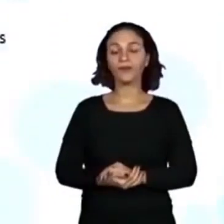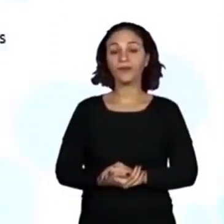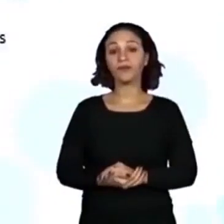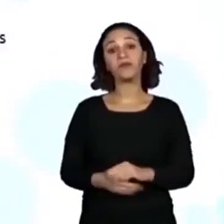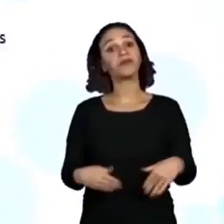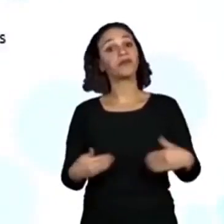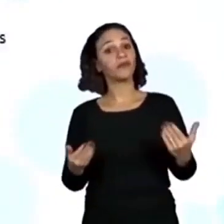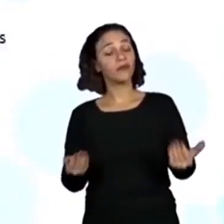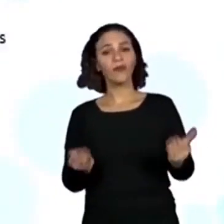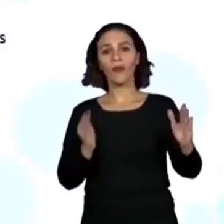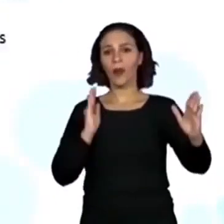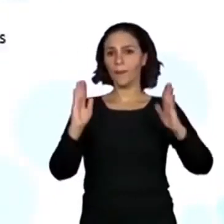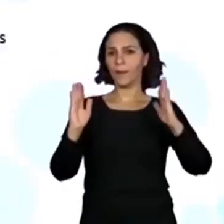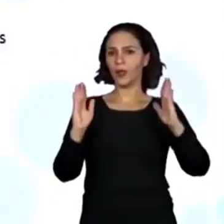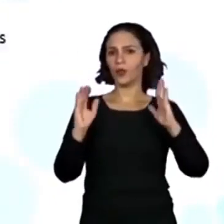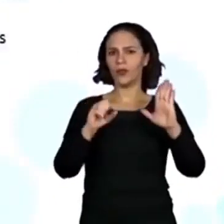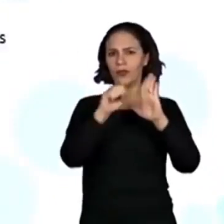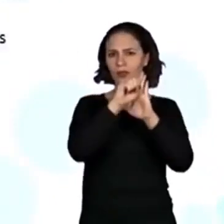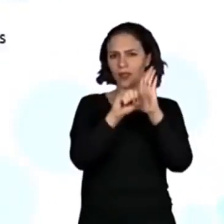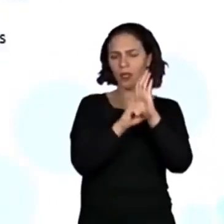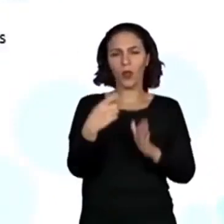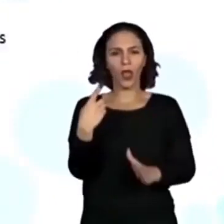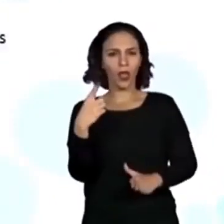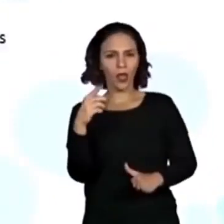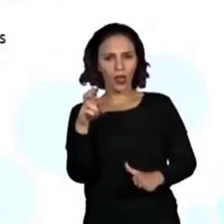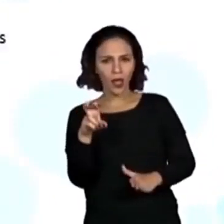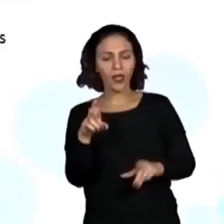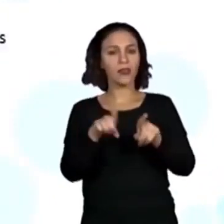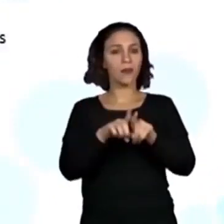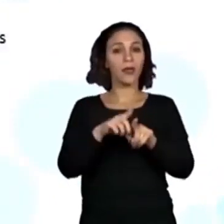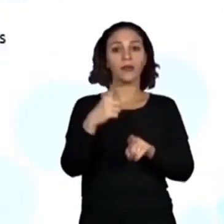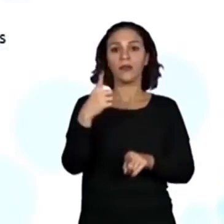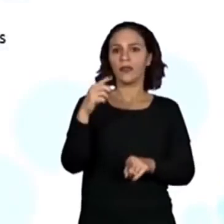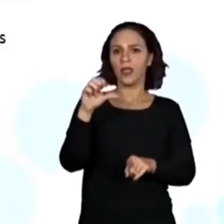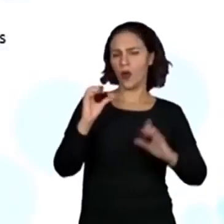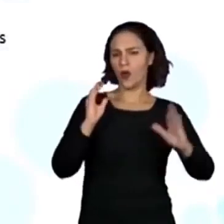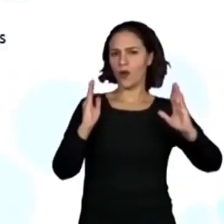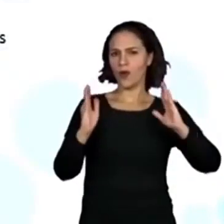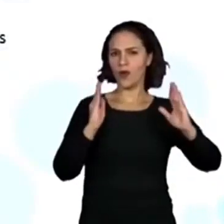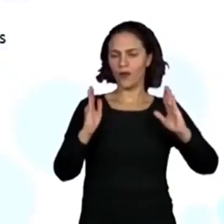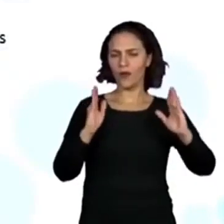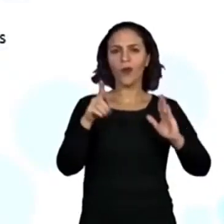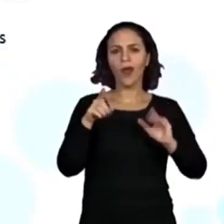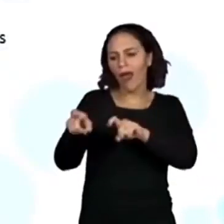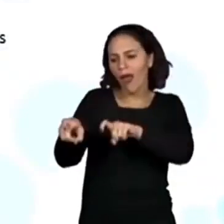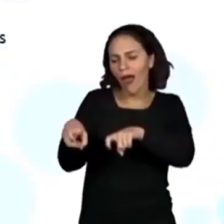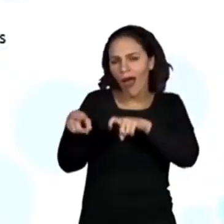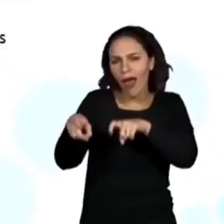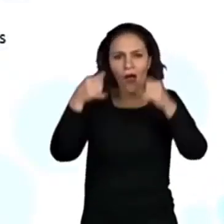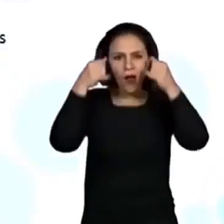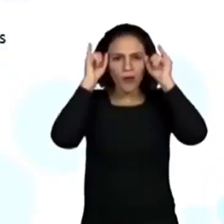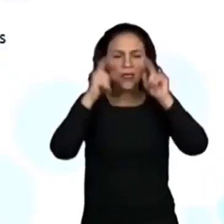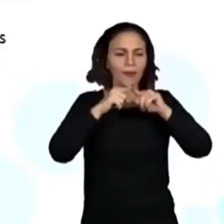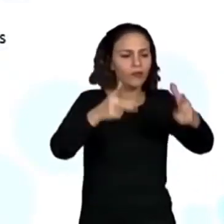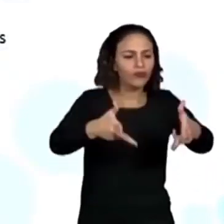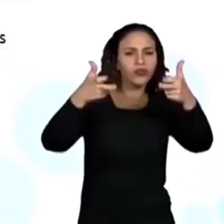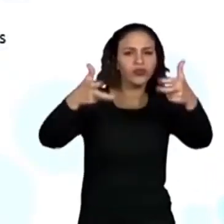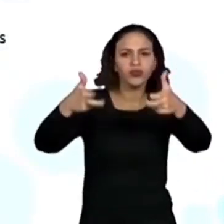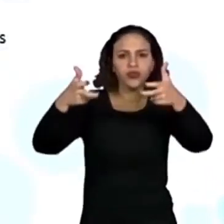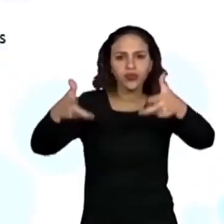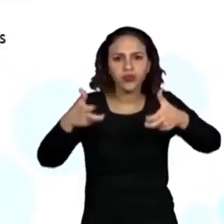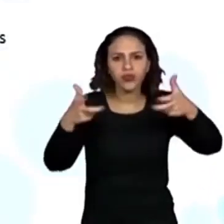Então, entre os séculos XV e XIX, as atividades agropecuárias e extrativas